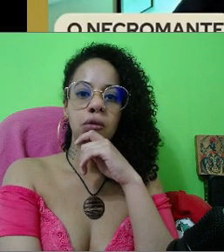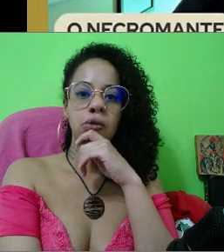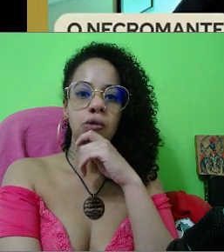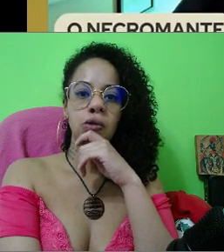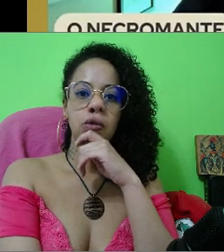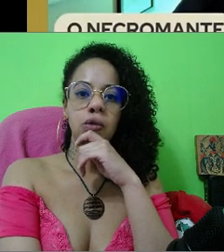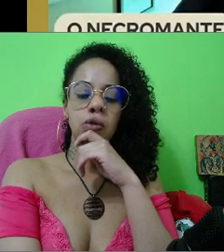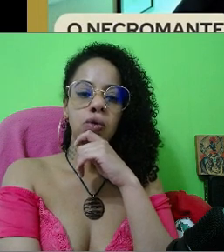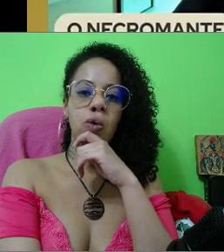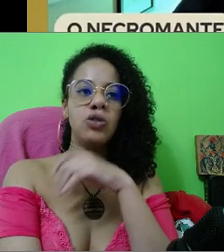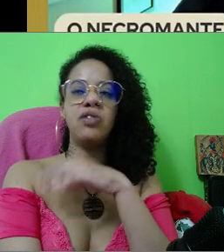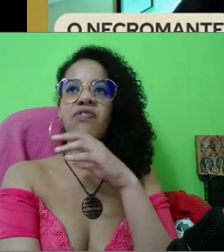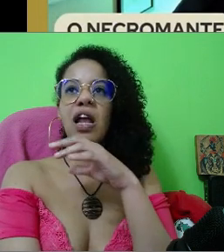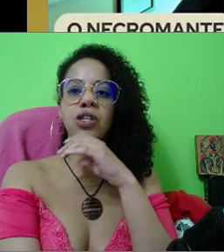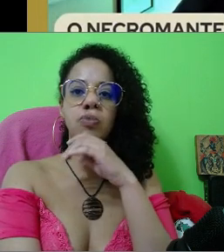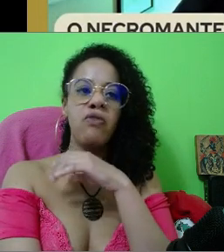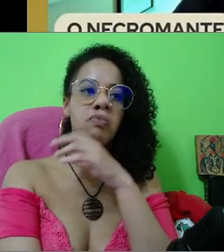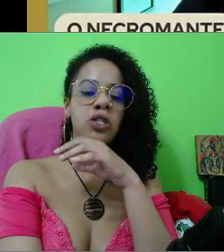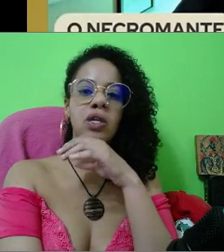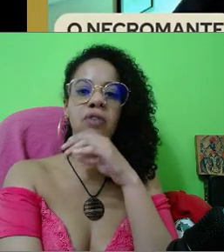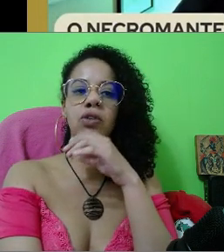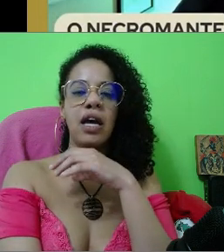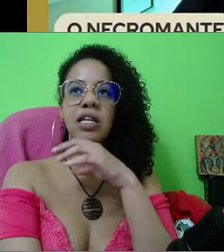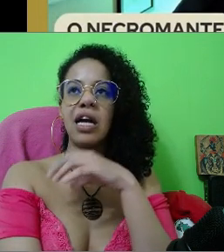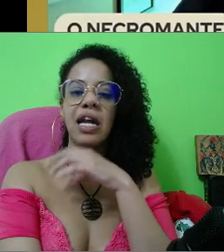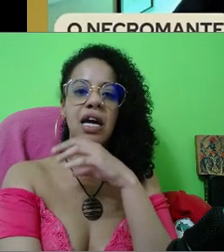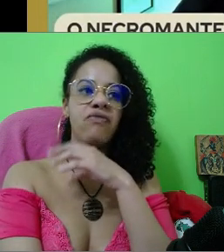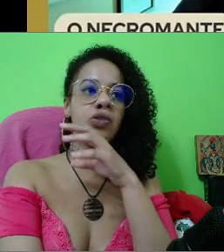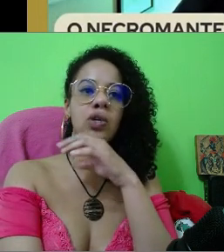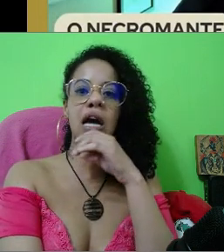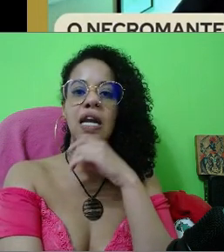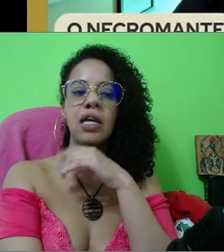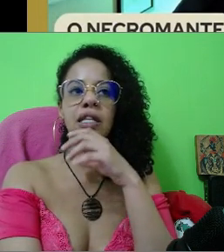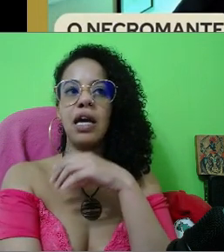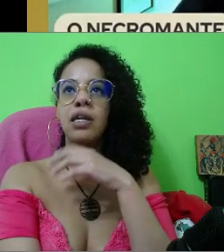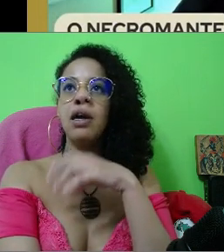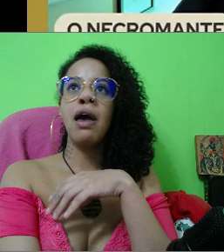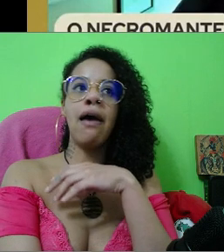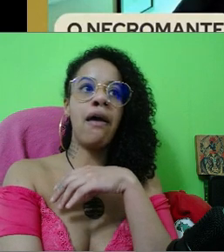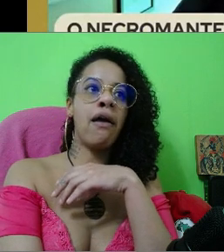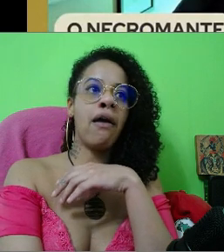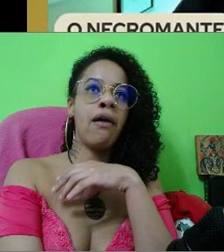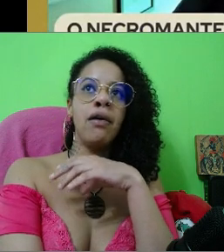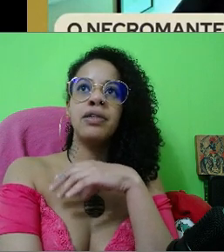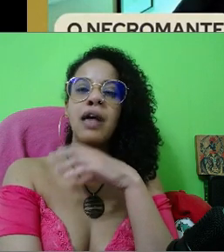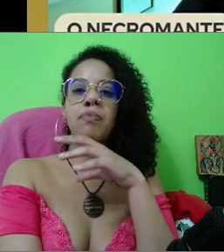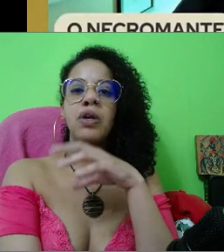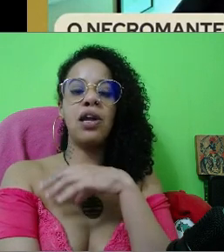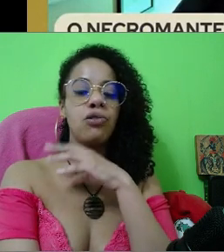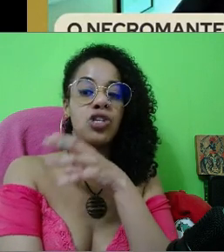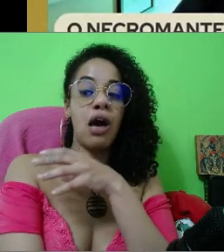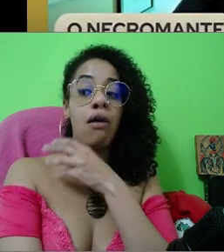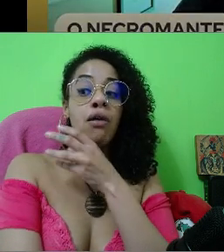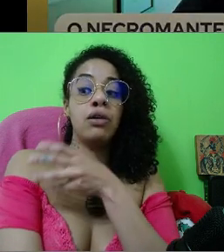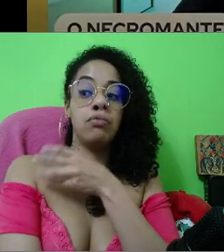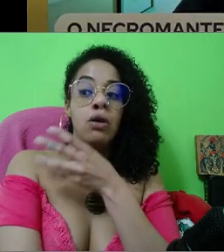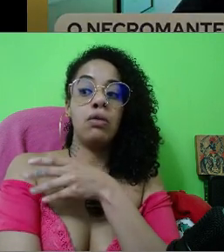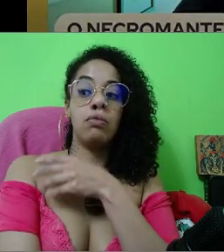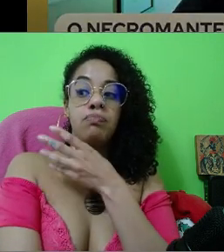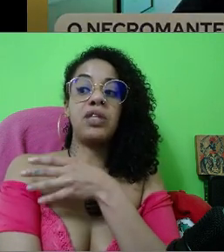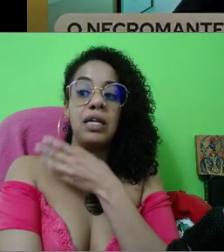você quando se fala de movimentos da Galera revolucionária que tá aí sabe querendo